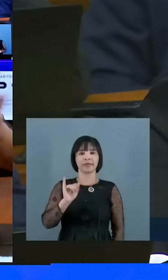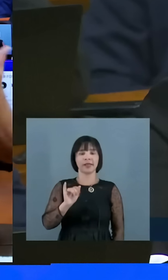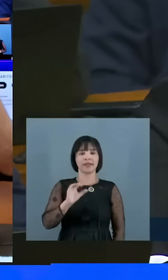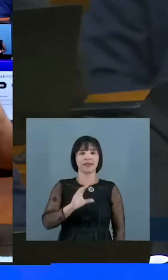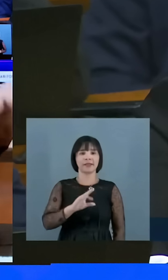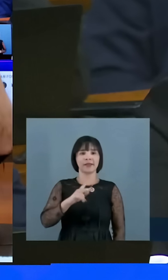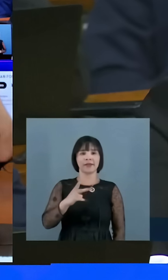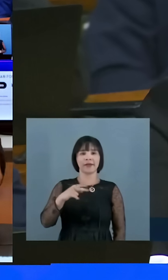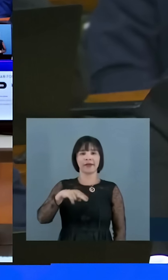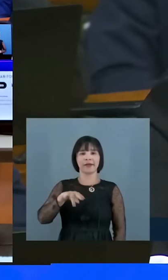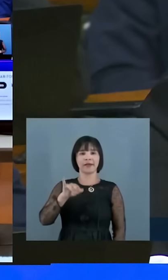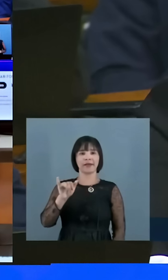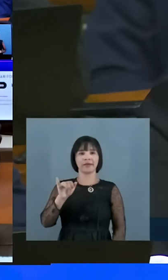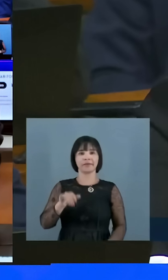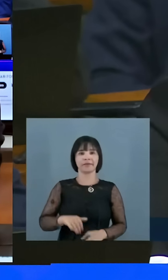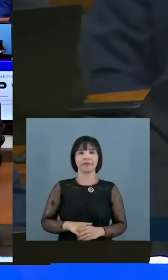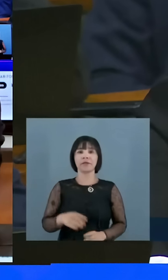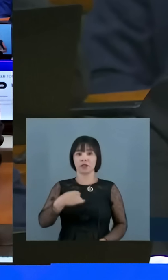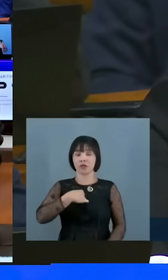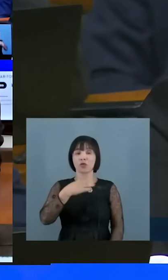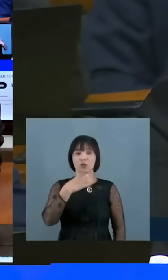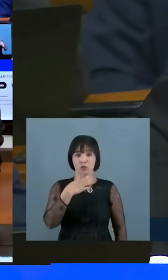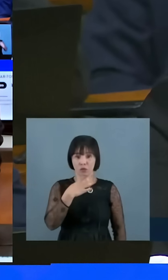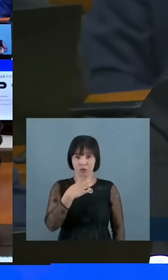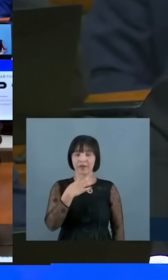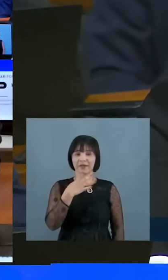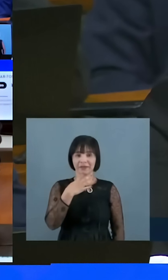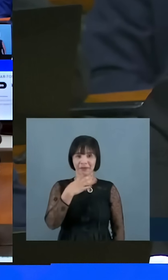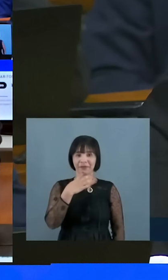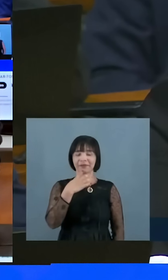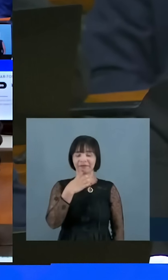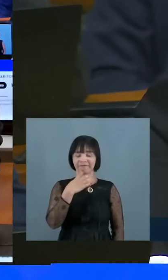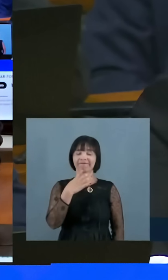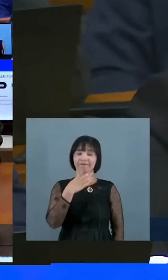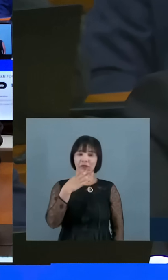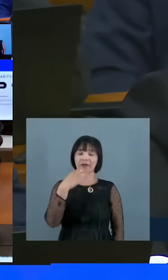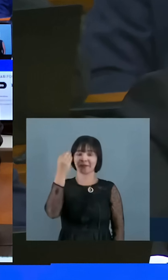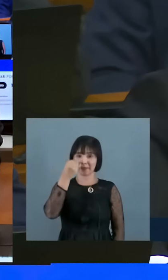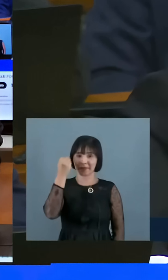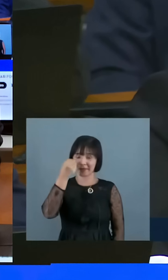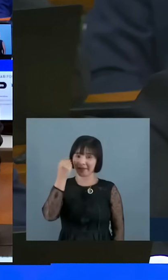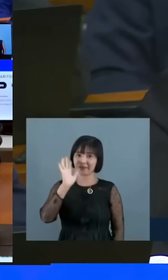CPMI, eu conheço muito bem.